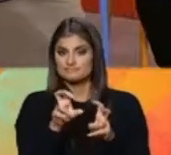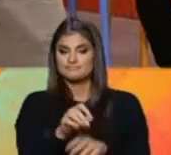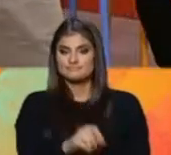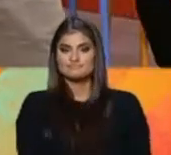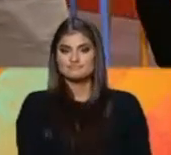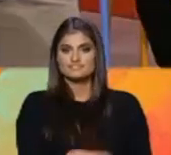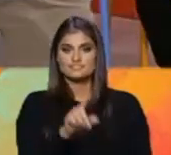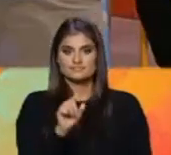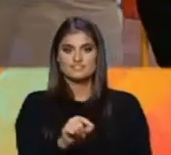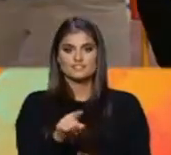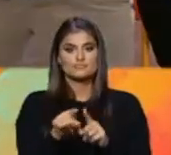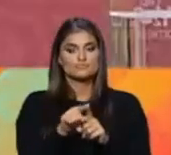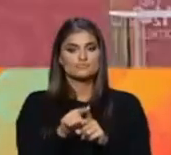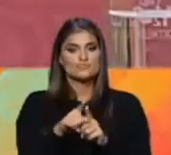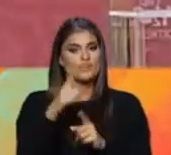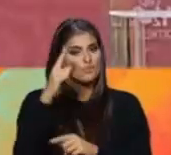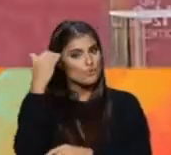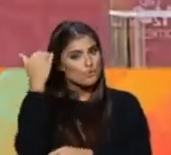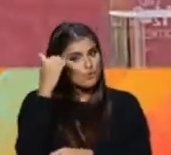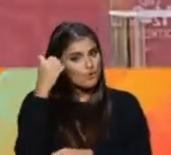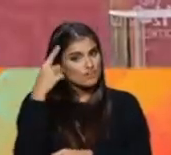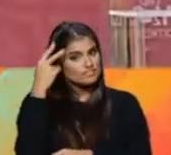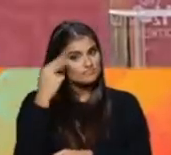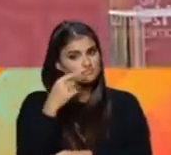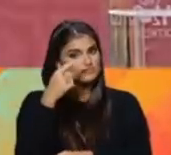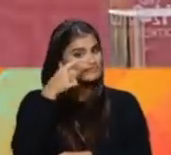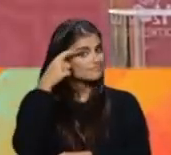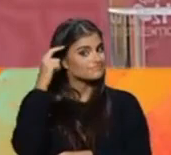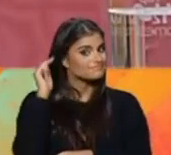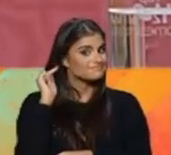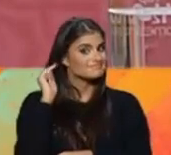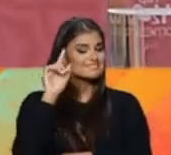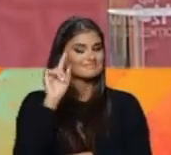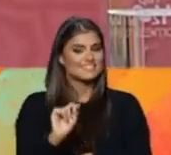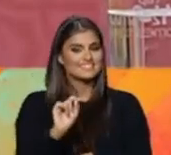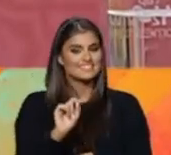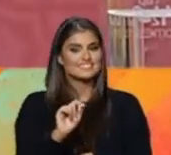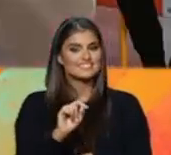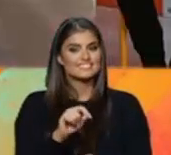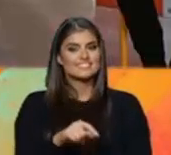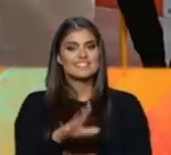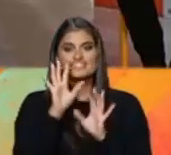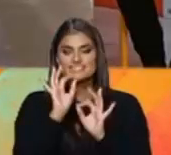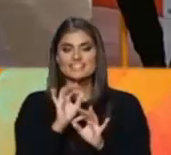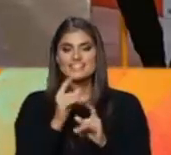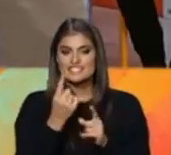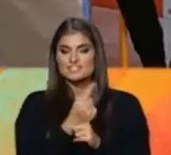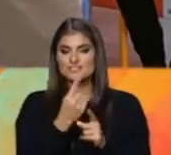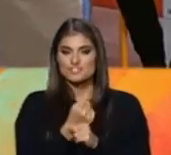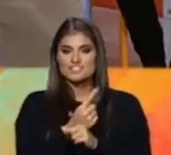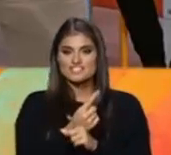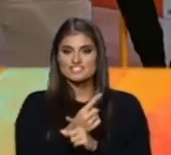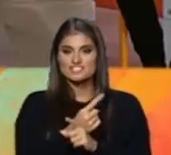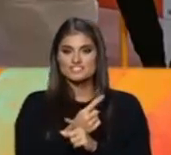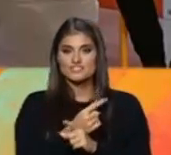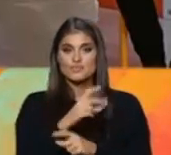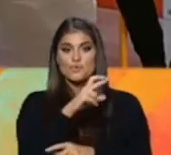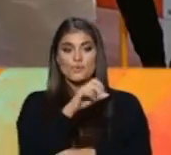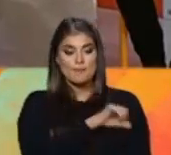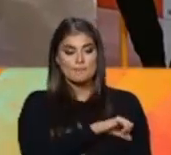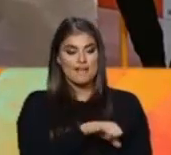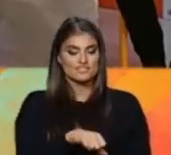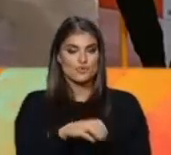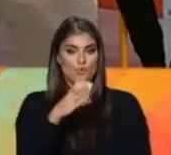tem um corte de cabelo a meio, um brinco na orelha, um risquinho de lado e a fralda de fora, essas coisas, é um rapaz cool.